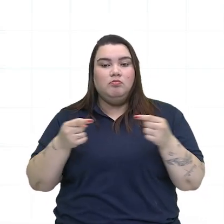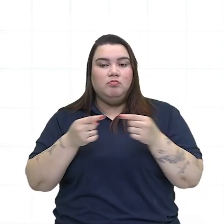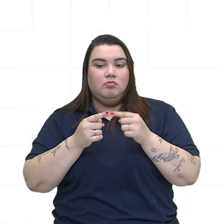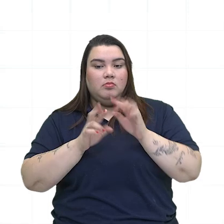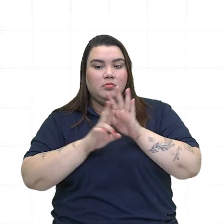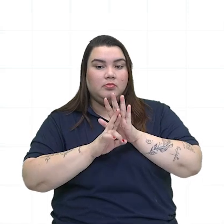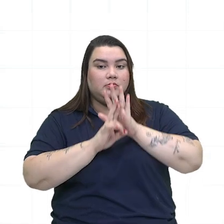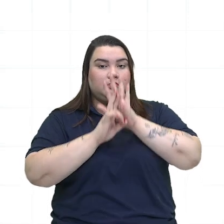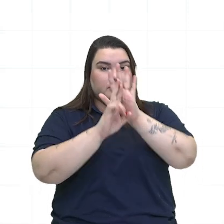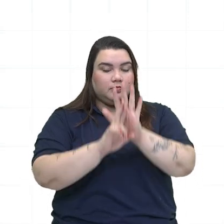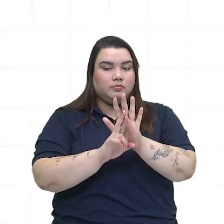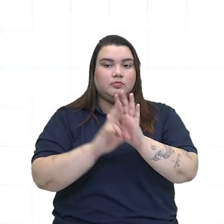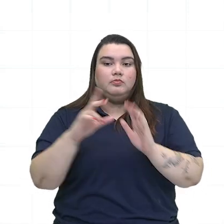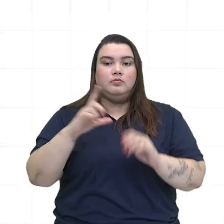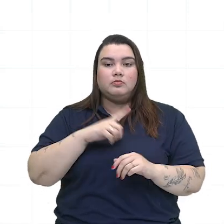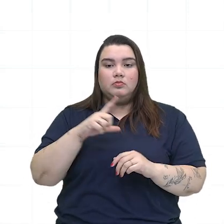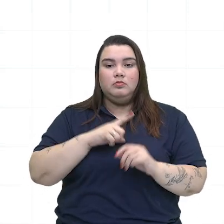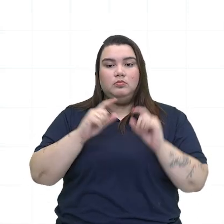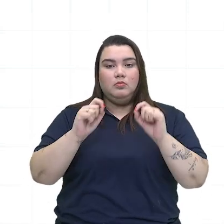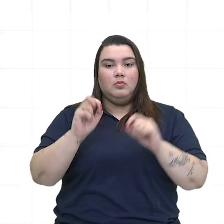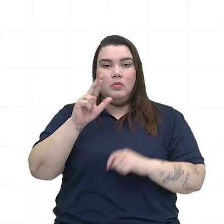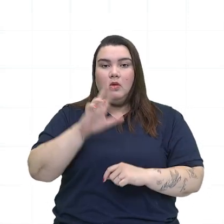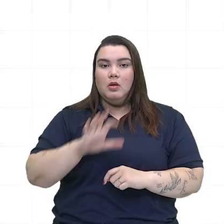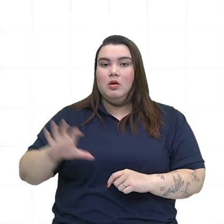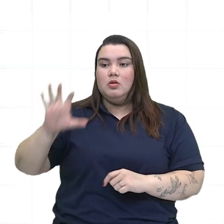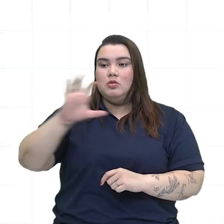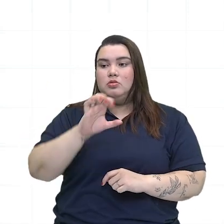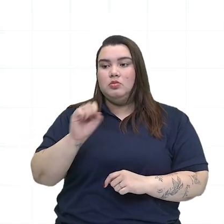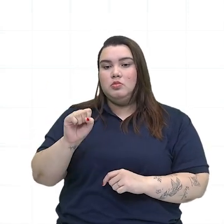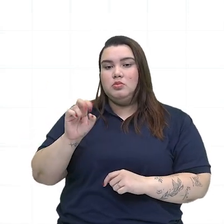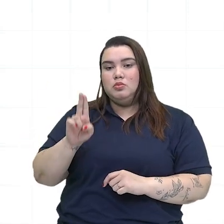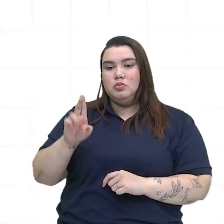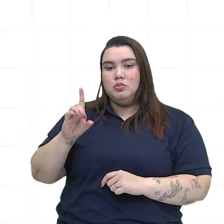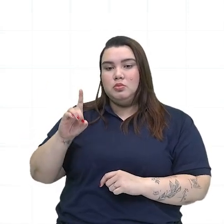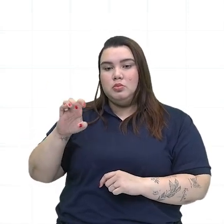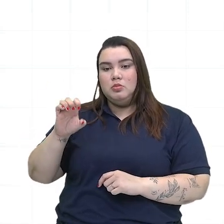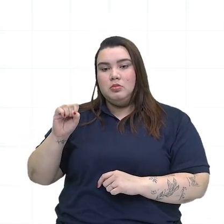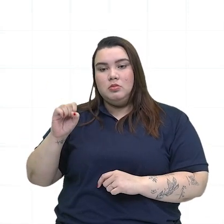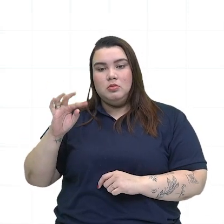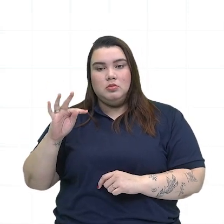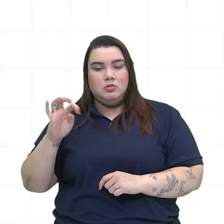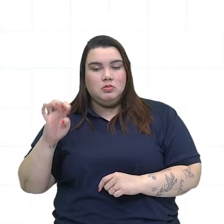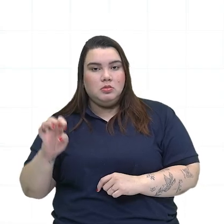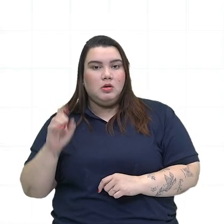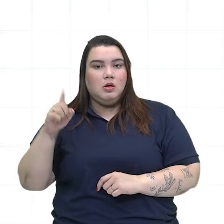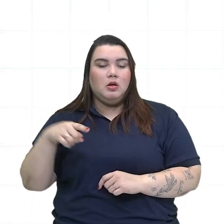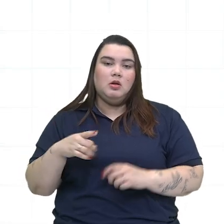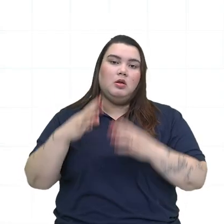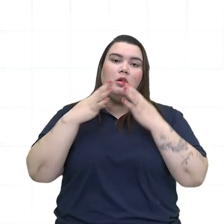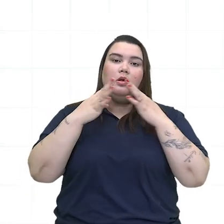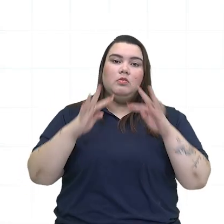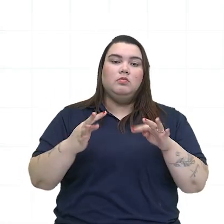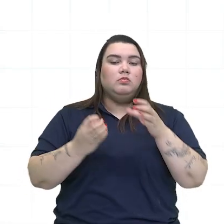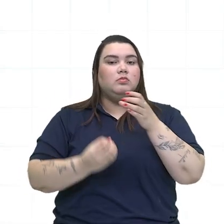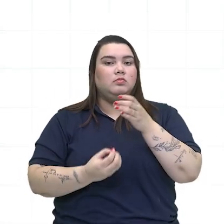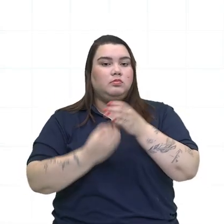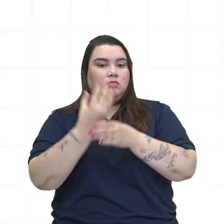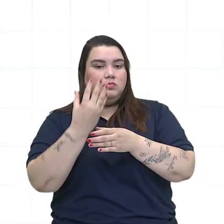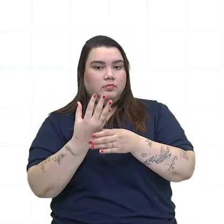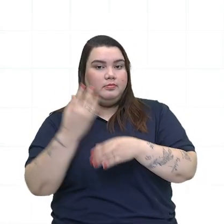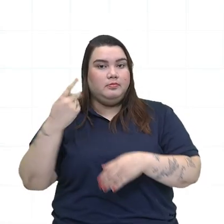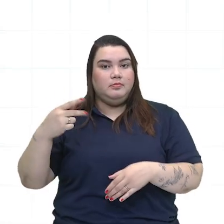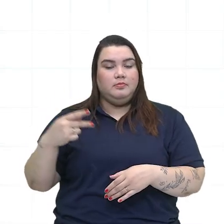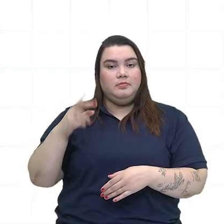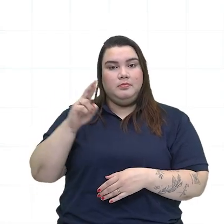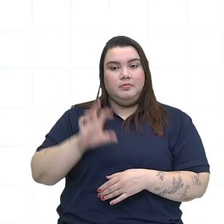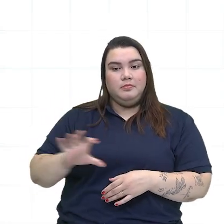ela seja representada aí pela região sudeste, né, um prato que tipicamente se originou aí nessa